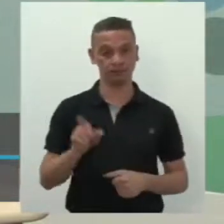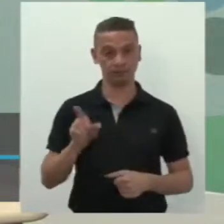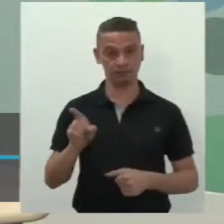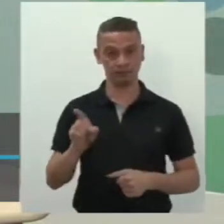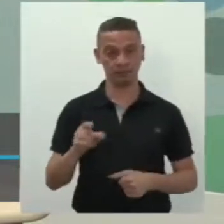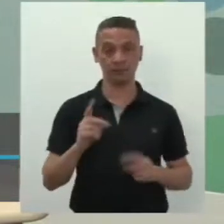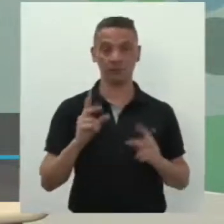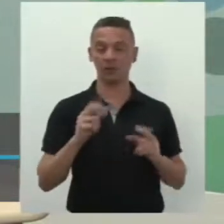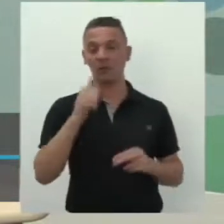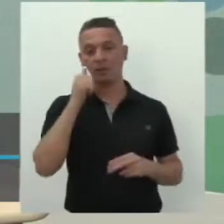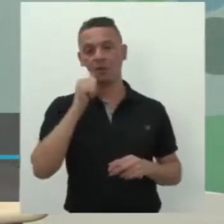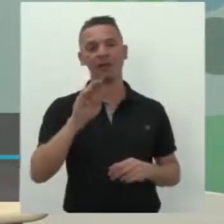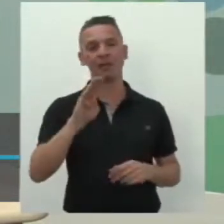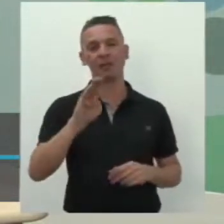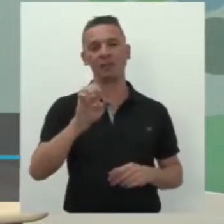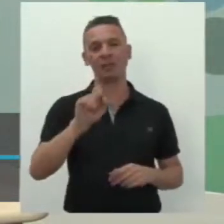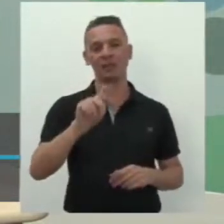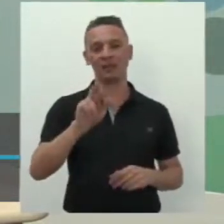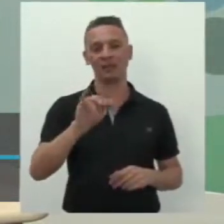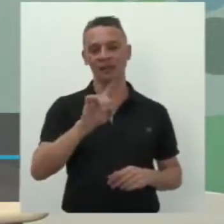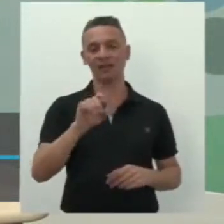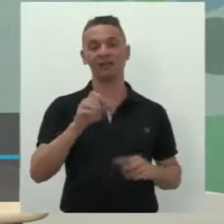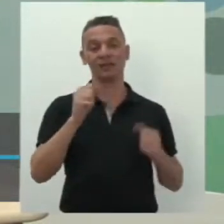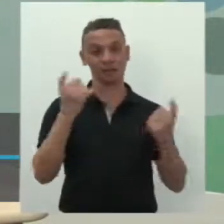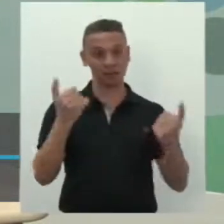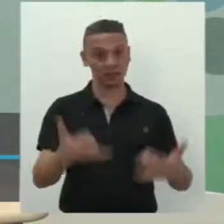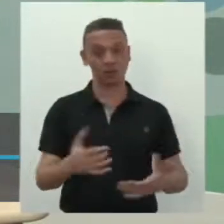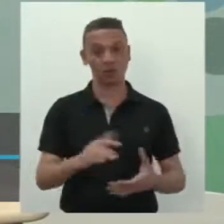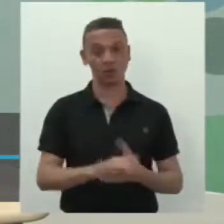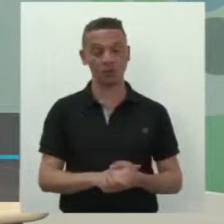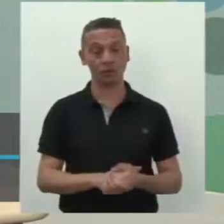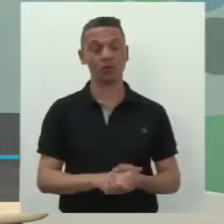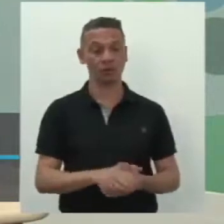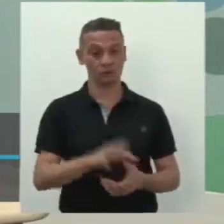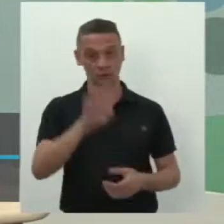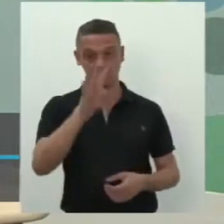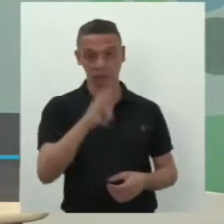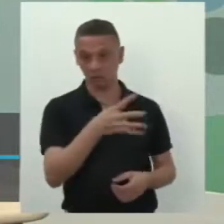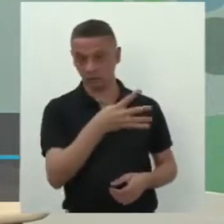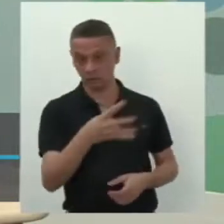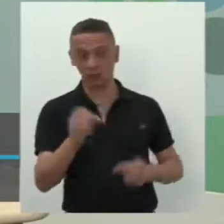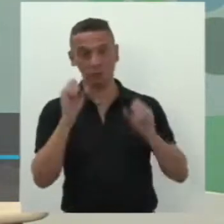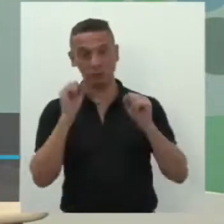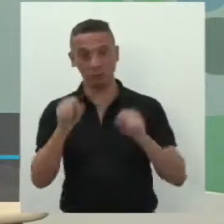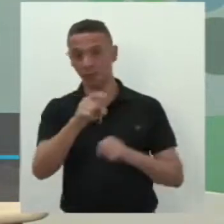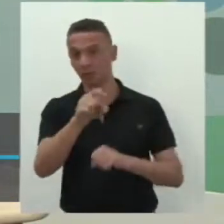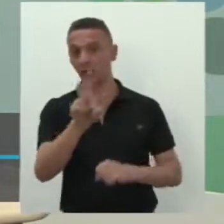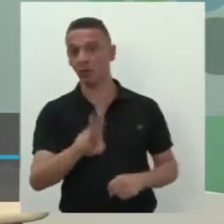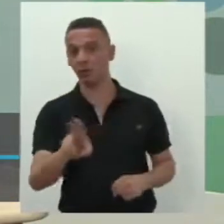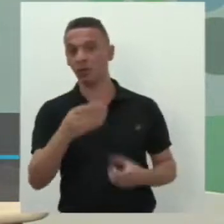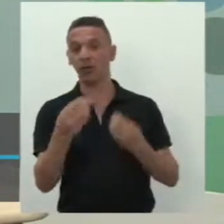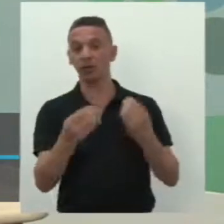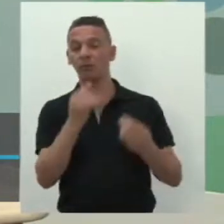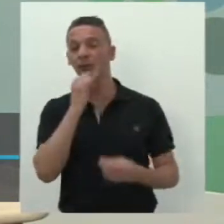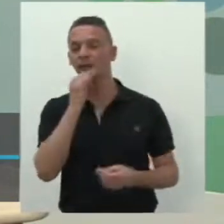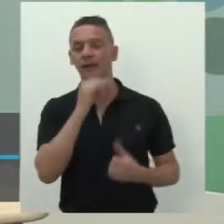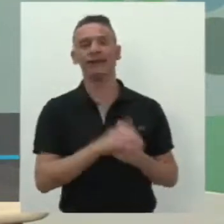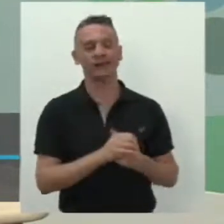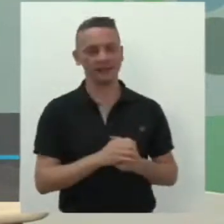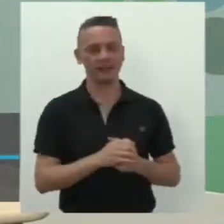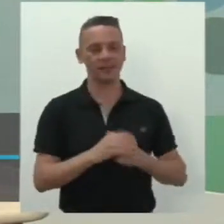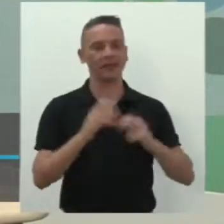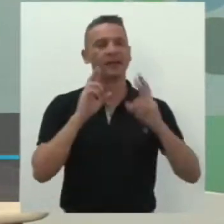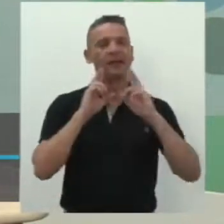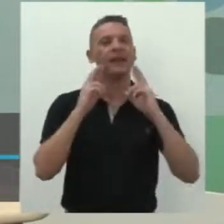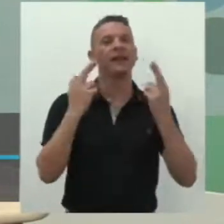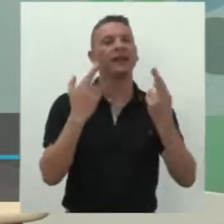Beatriz colocou aqui no chat, é super possível e viável, por exemplo, quando a gente faz um conselho de classe, um conselho de